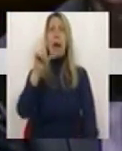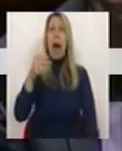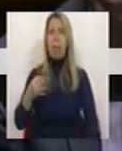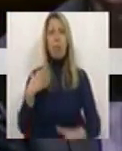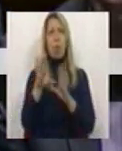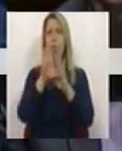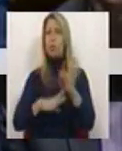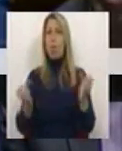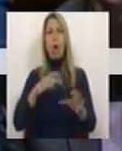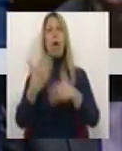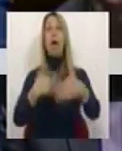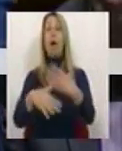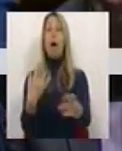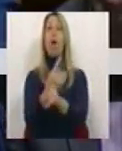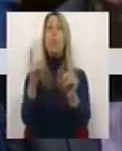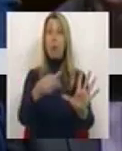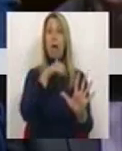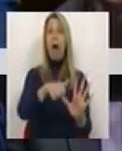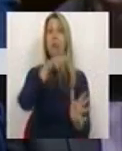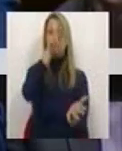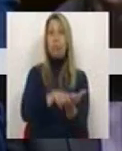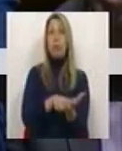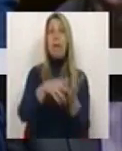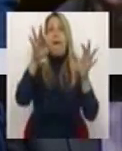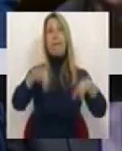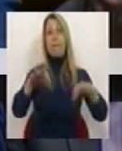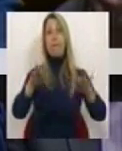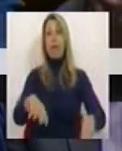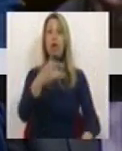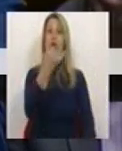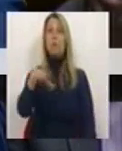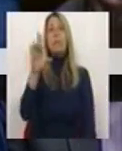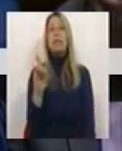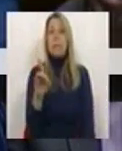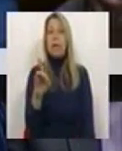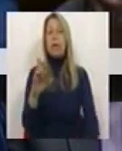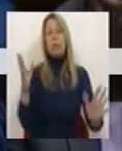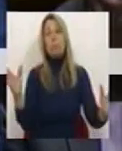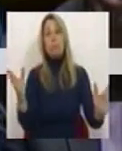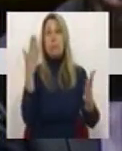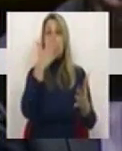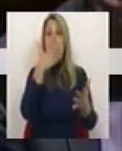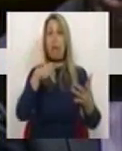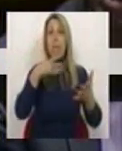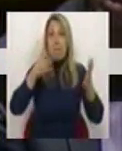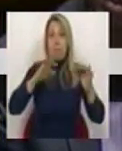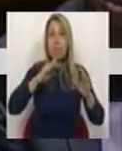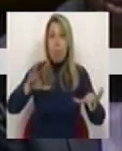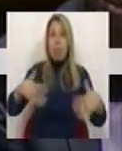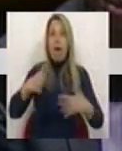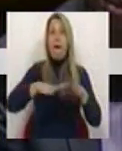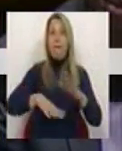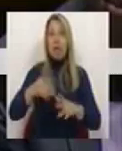para avançar porque a concessão termina no final de 2016 e para fazermos alguma coisa a concessão tinha que ser